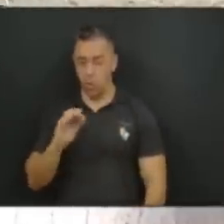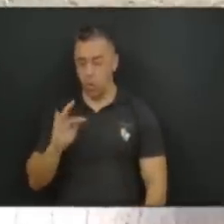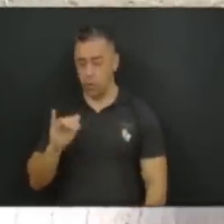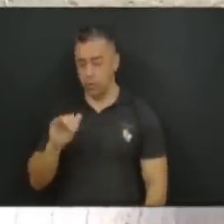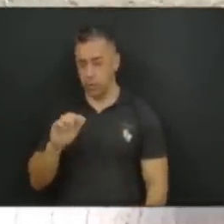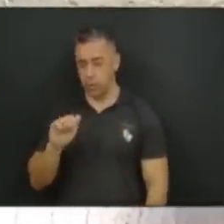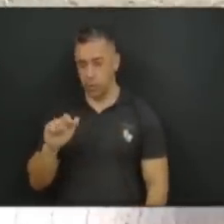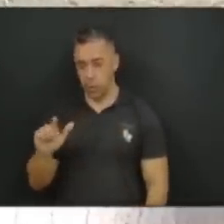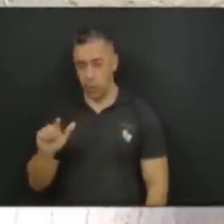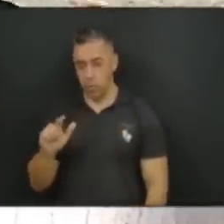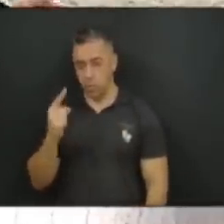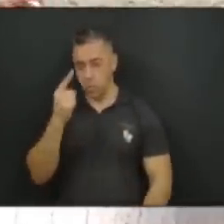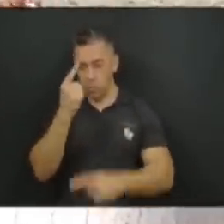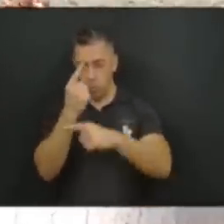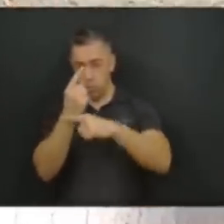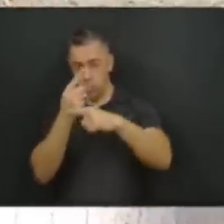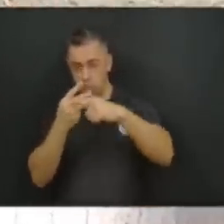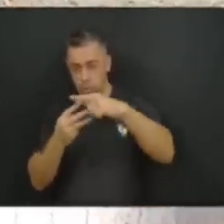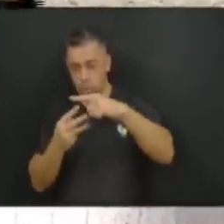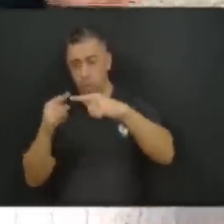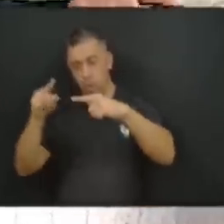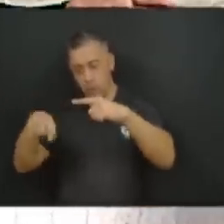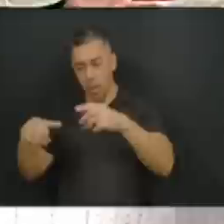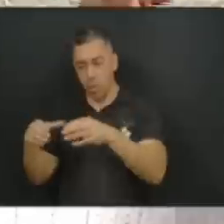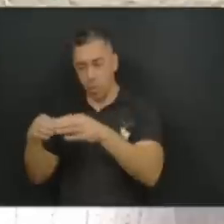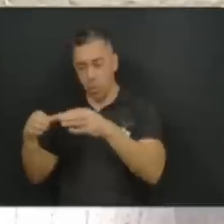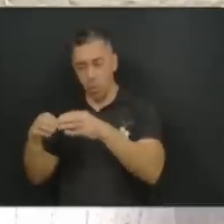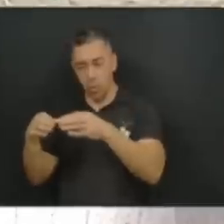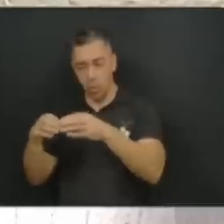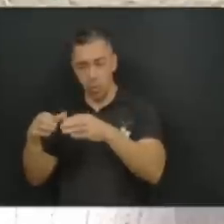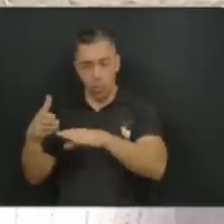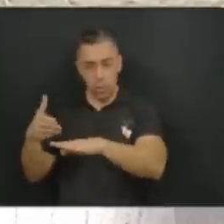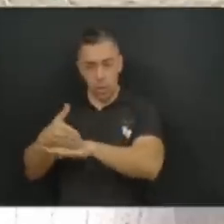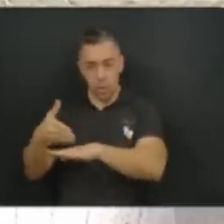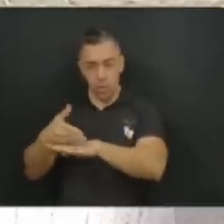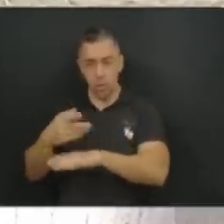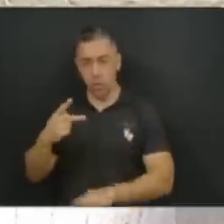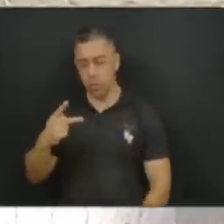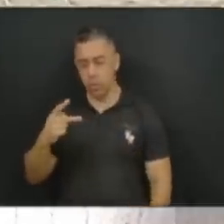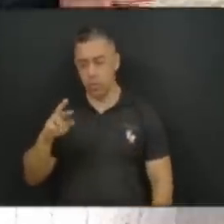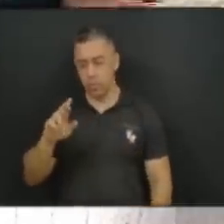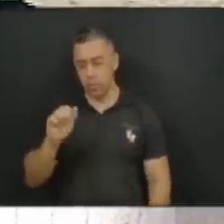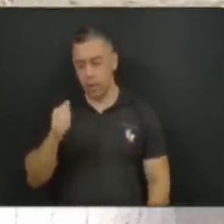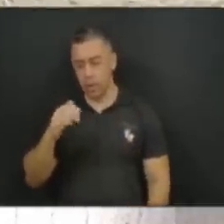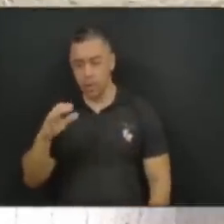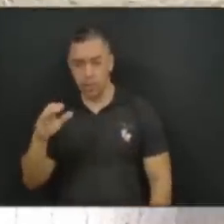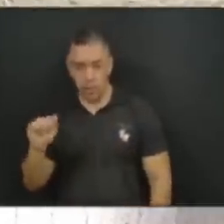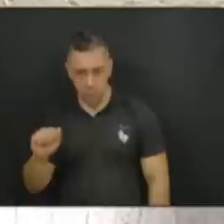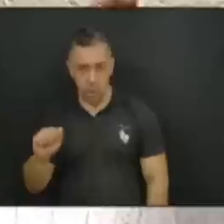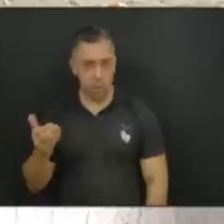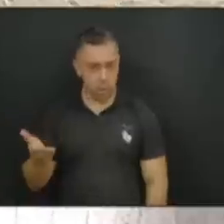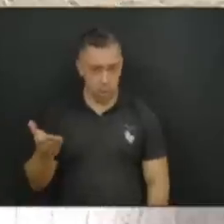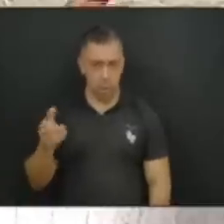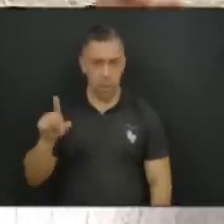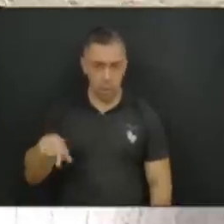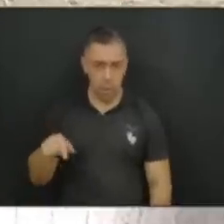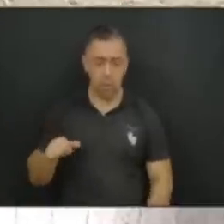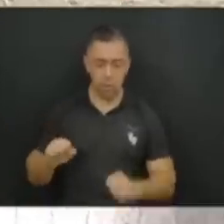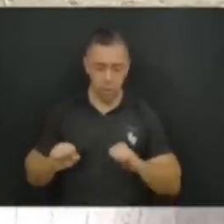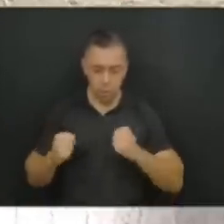é formado de peças sopradas nós Corporação que entraram na na nossa nosso campo no qual a nosso quadro